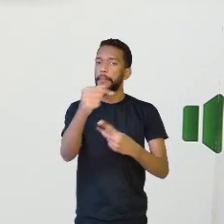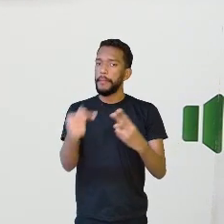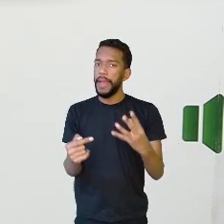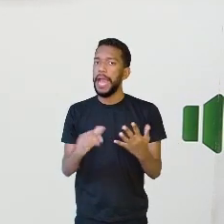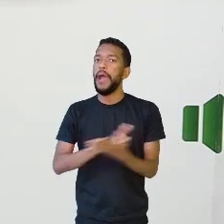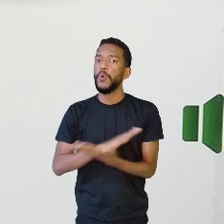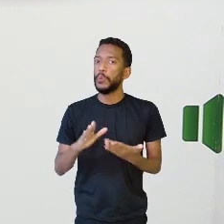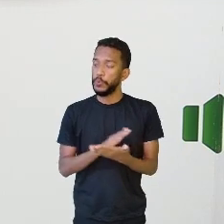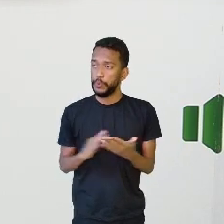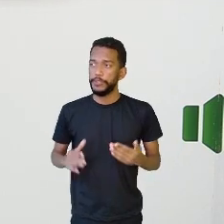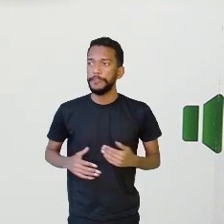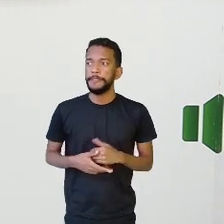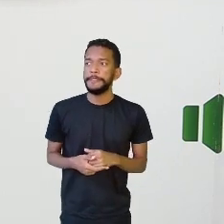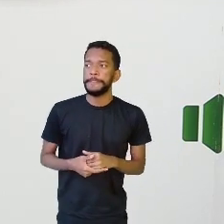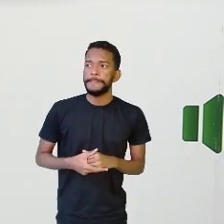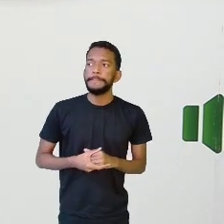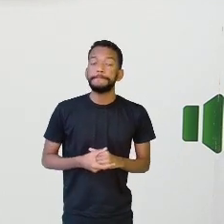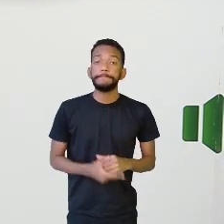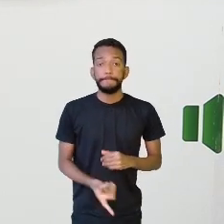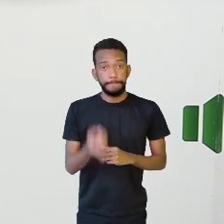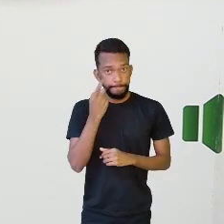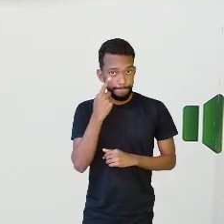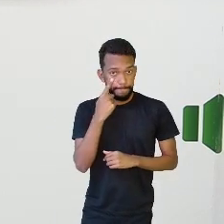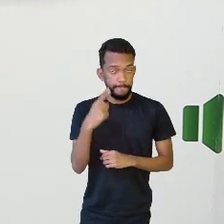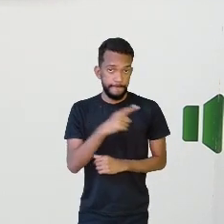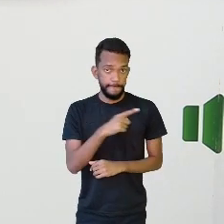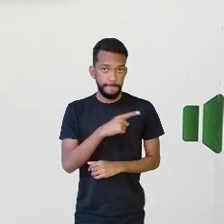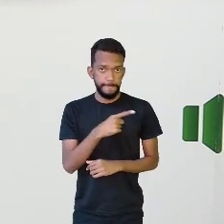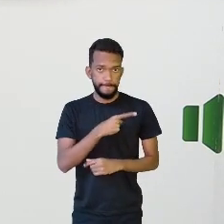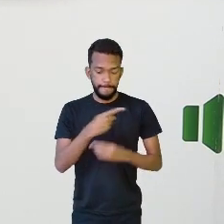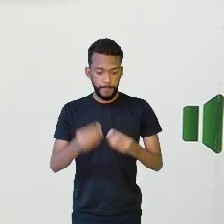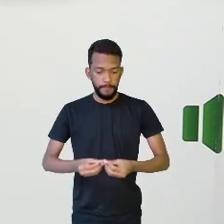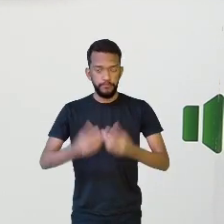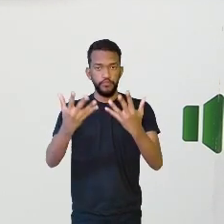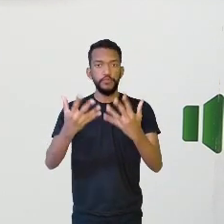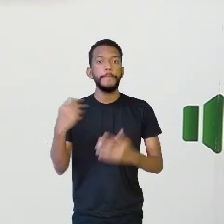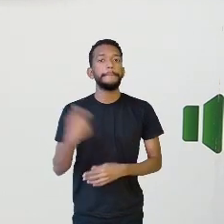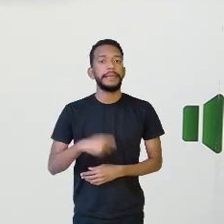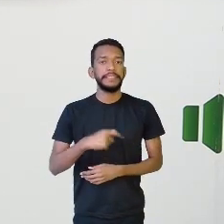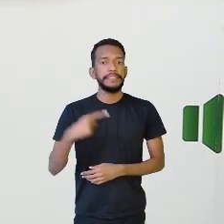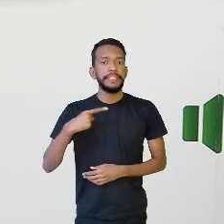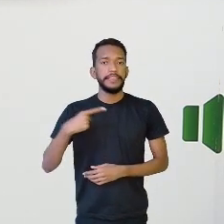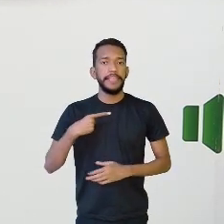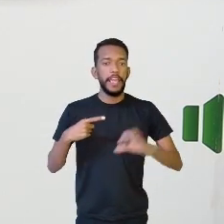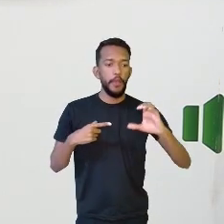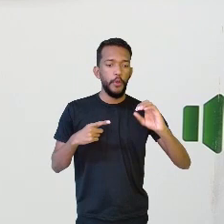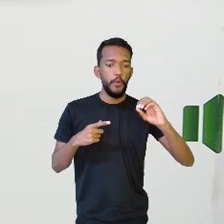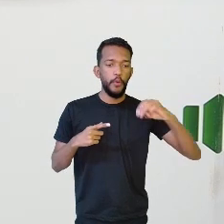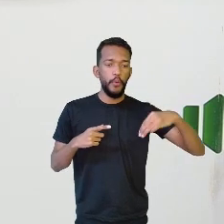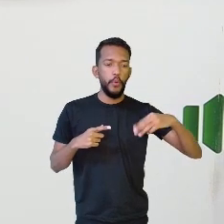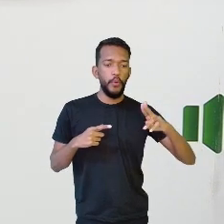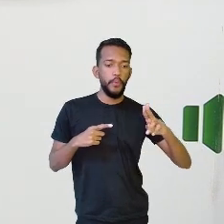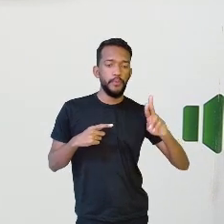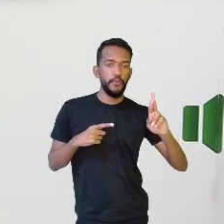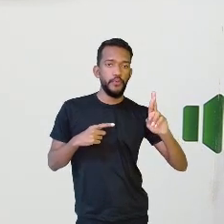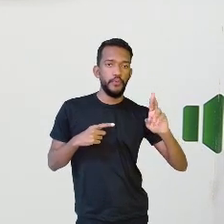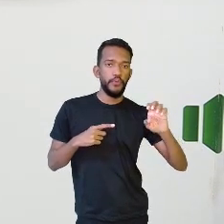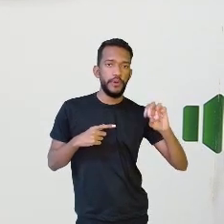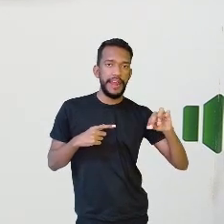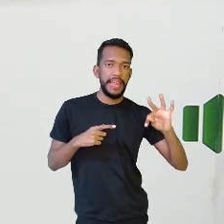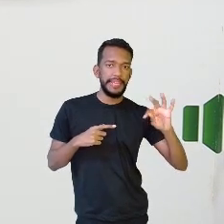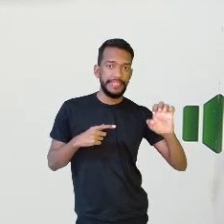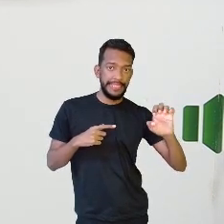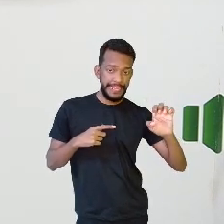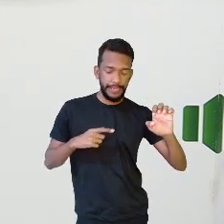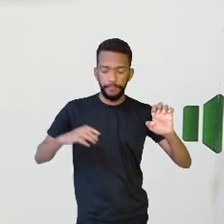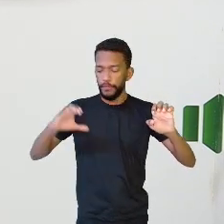imagem que para que a combustão aconteça, a gente precisa ter o comburente, o combustível. Tem